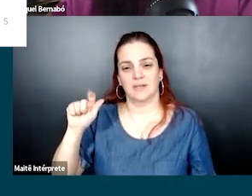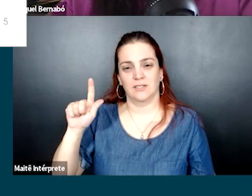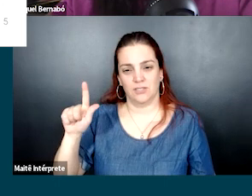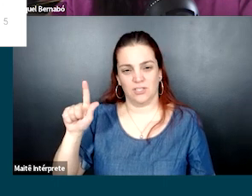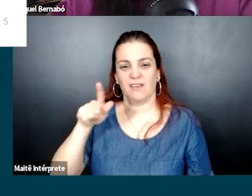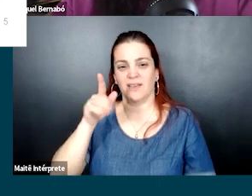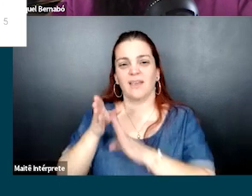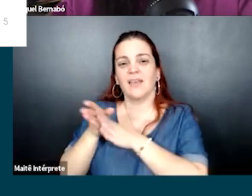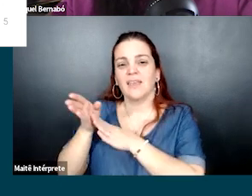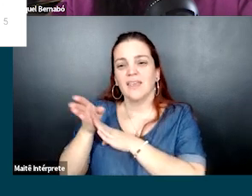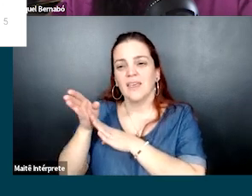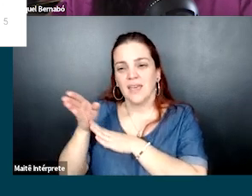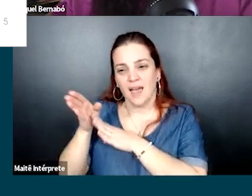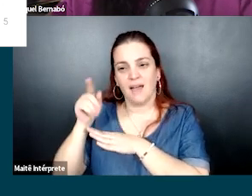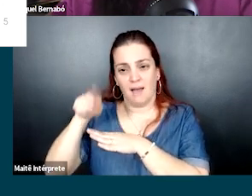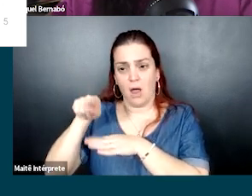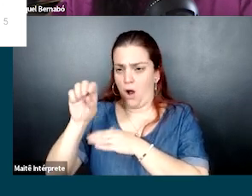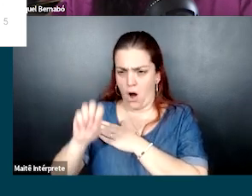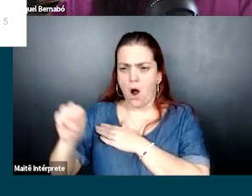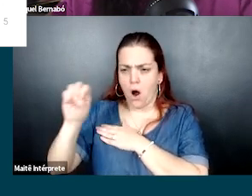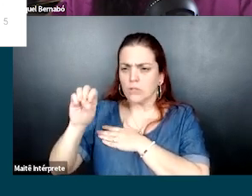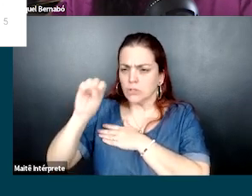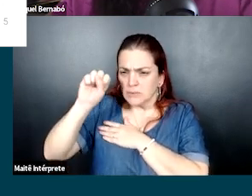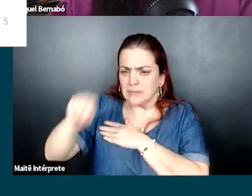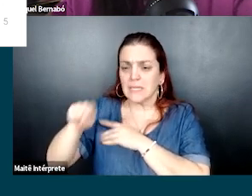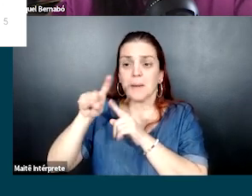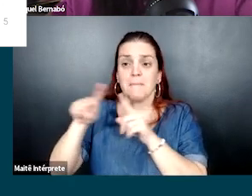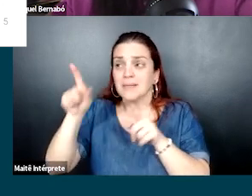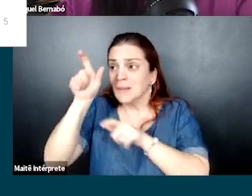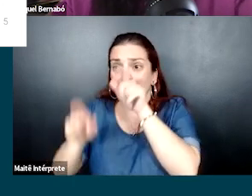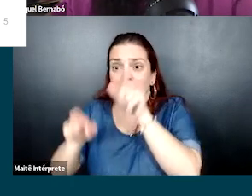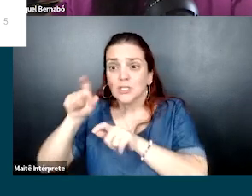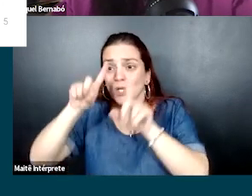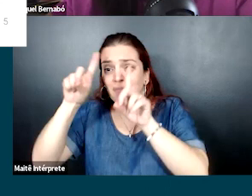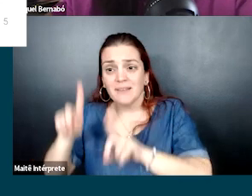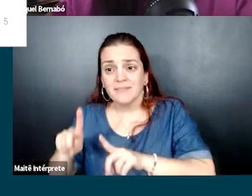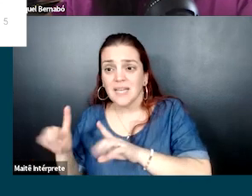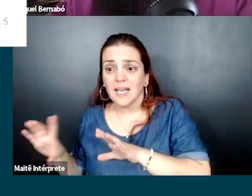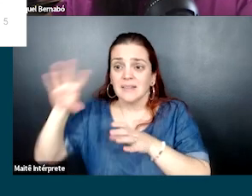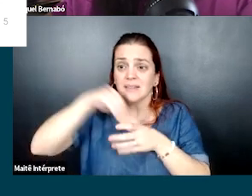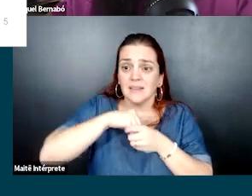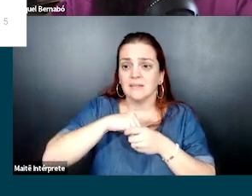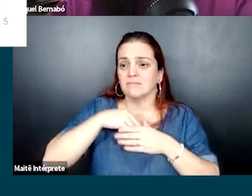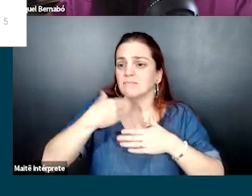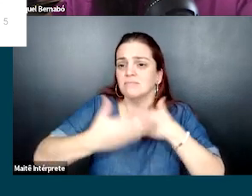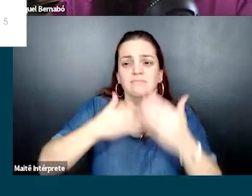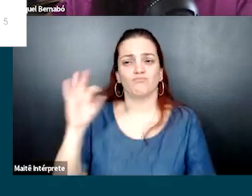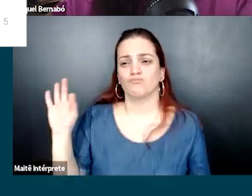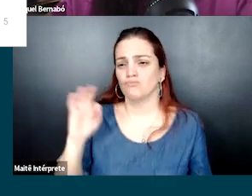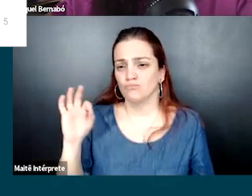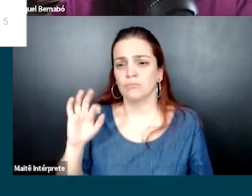WCAG, por exemplo, que é esse guia de acessibilidade para a web, que já era ótimo, mas não tinha um envolvimento de pessoas.